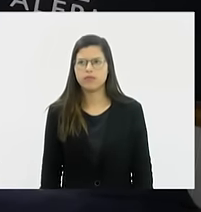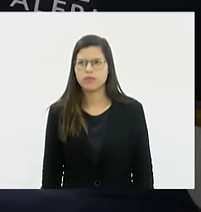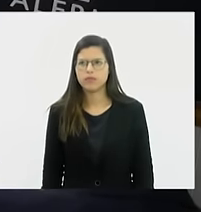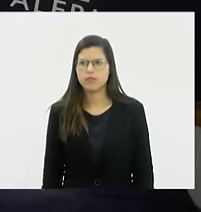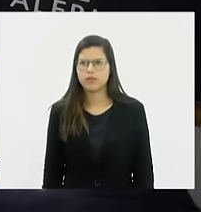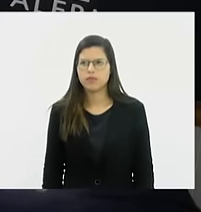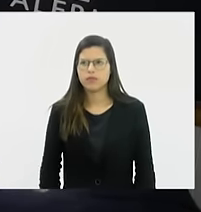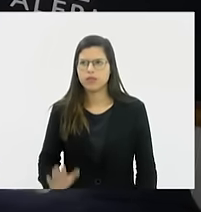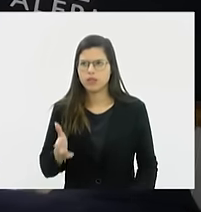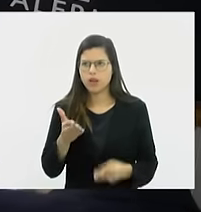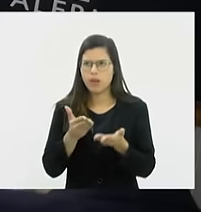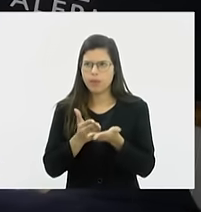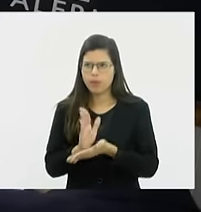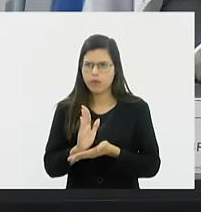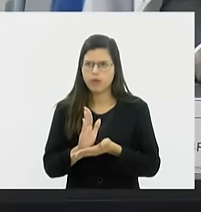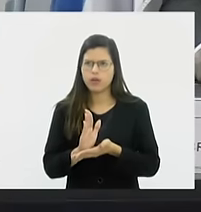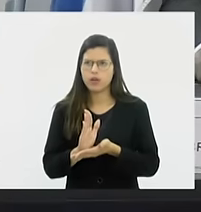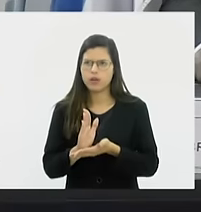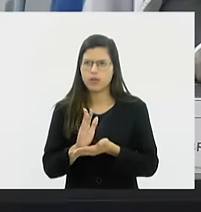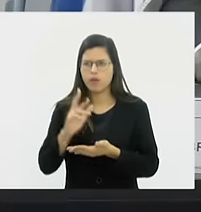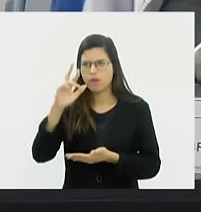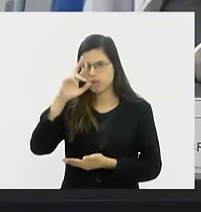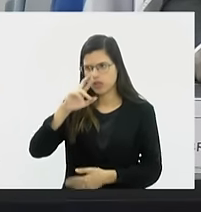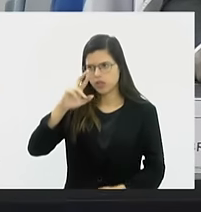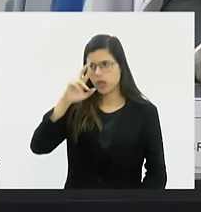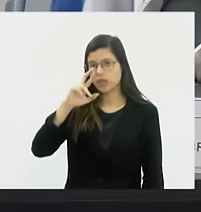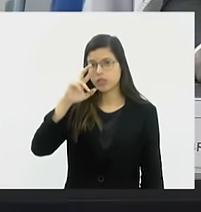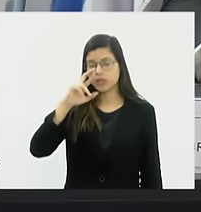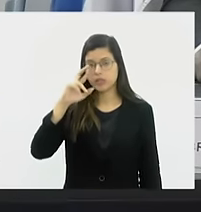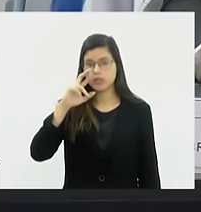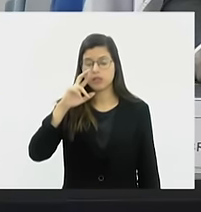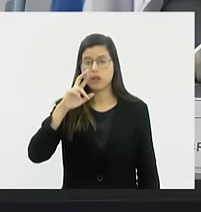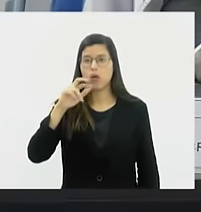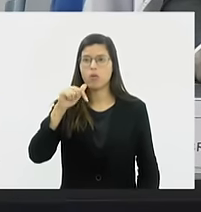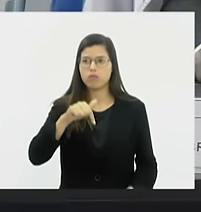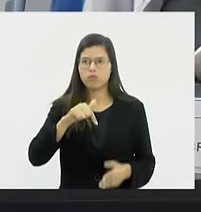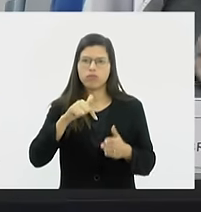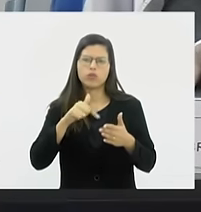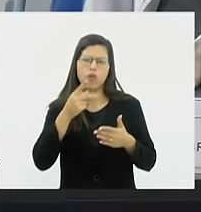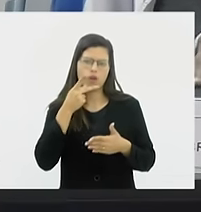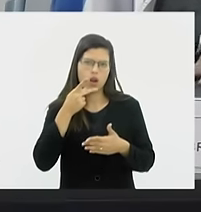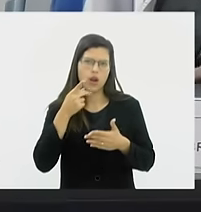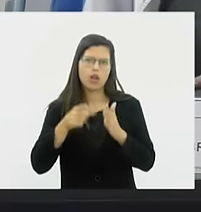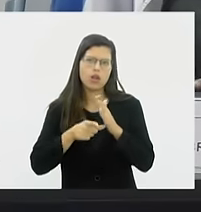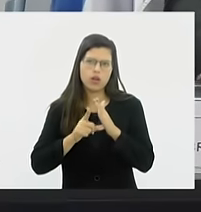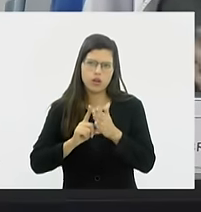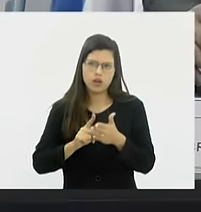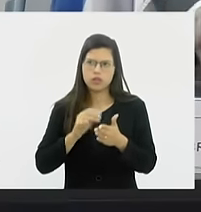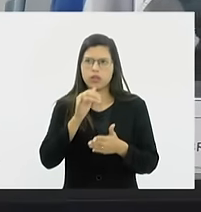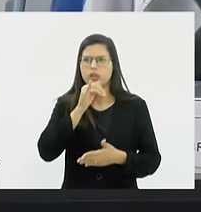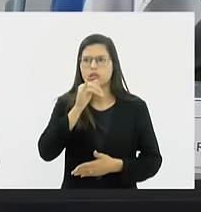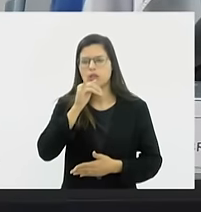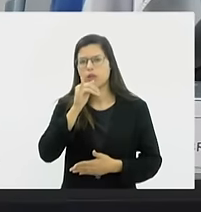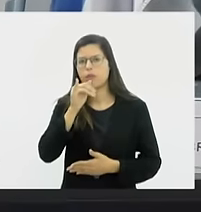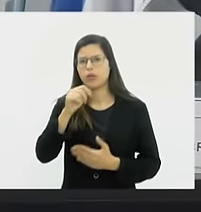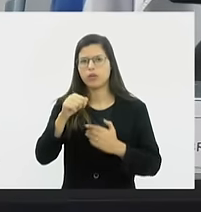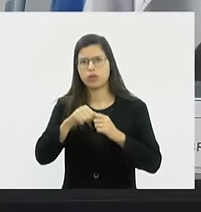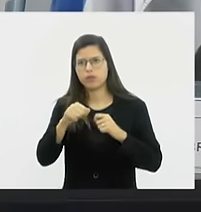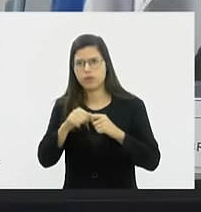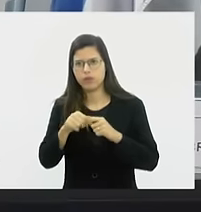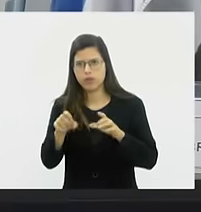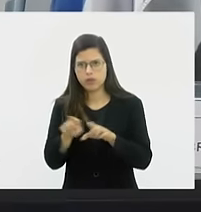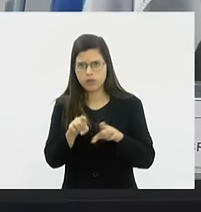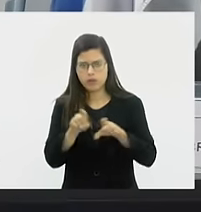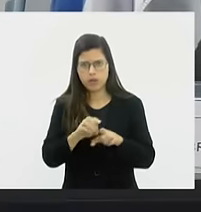Aprovada, já foi aprovado a fiscalização, que será nesses termos que eu disse anteriormente, a exemplo do que a gente fez também no âmbito